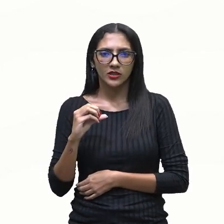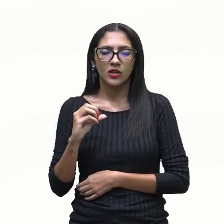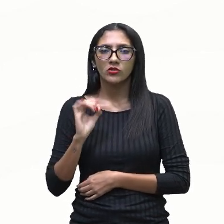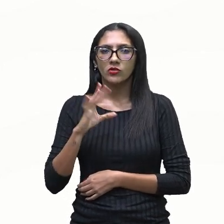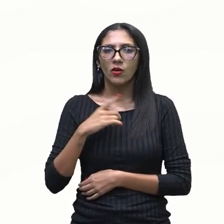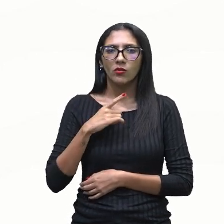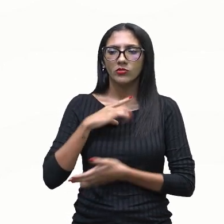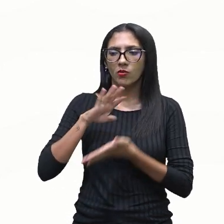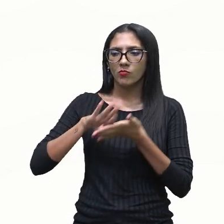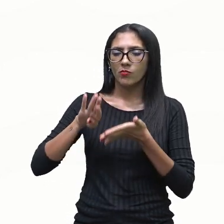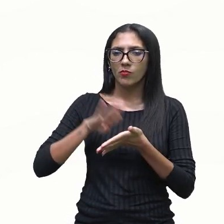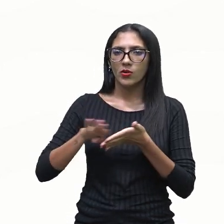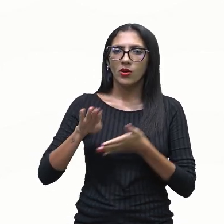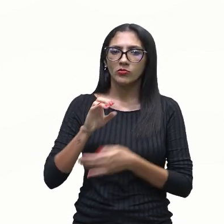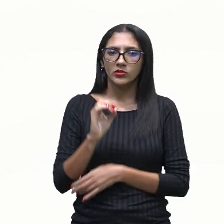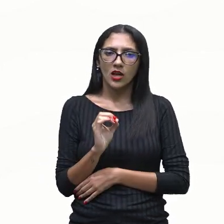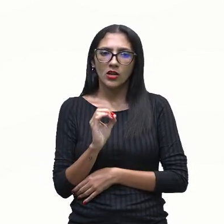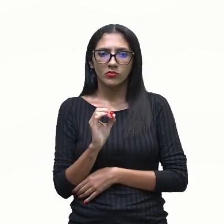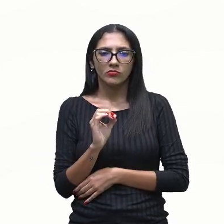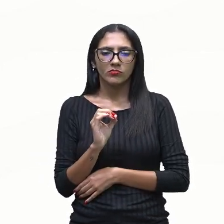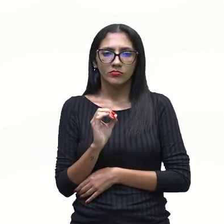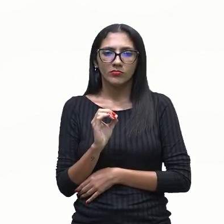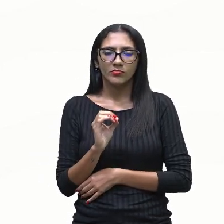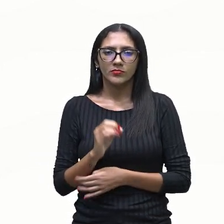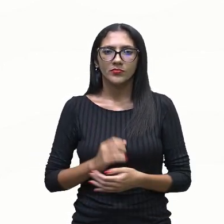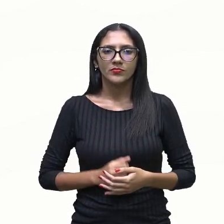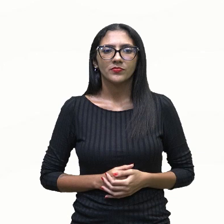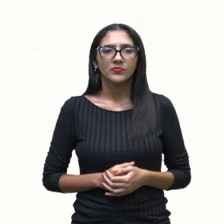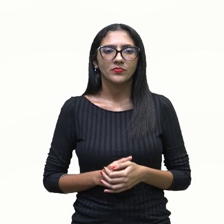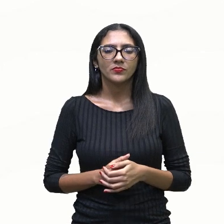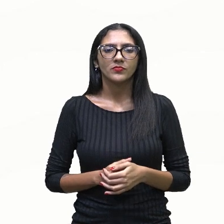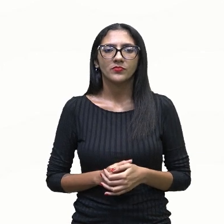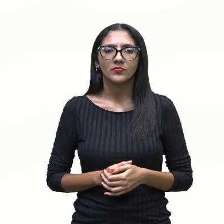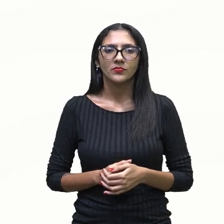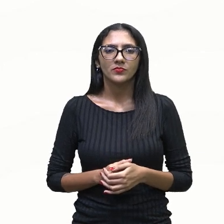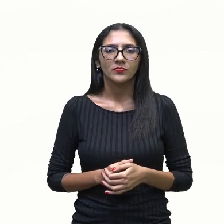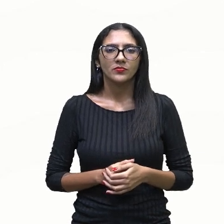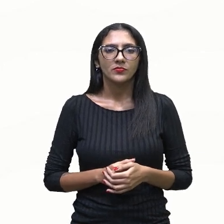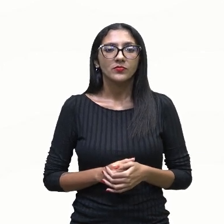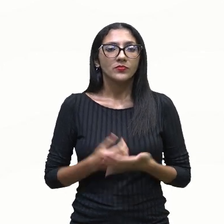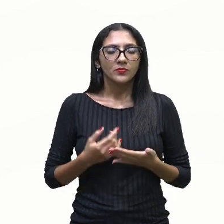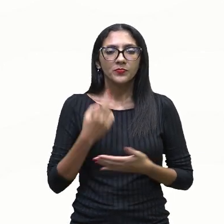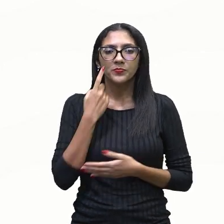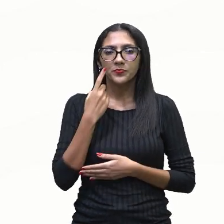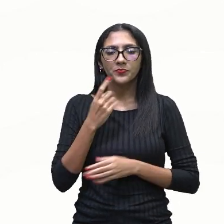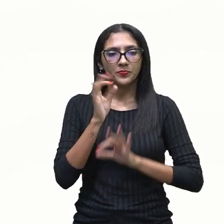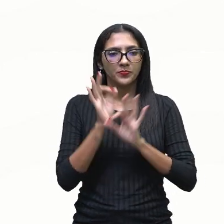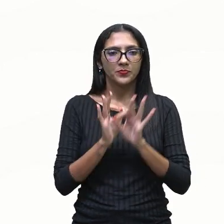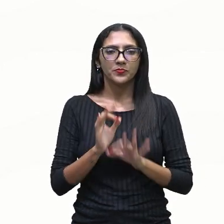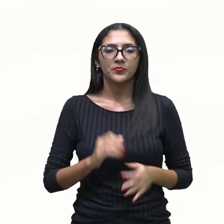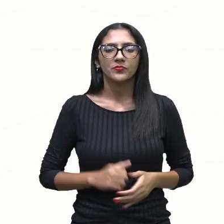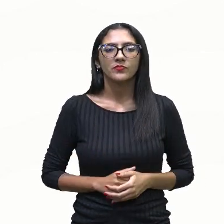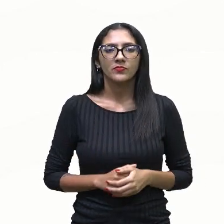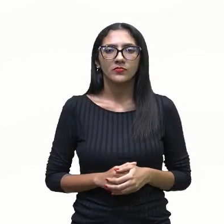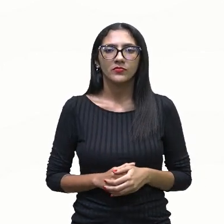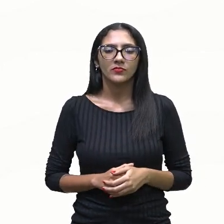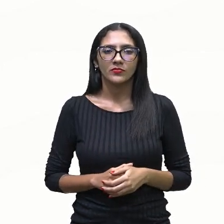zero. Se só tem um zero, você esquece. Então aqui nós vamos ter o seguinte, eu vou ter